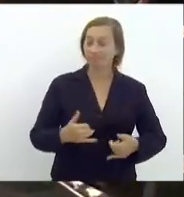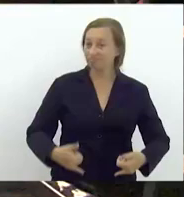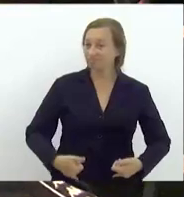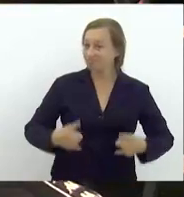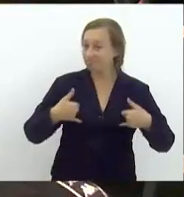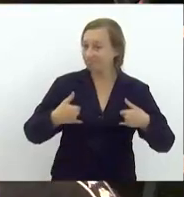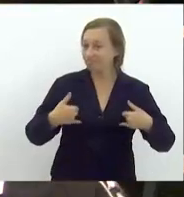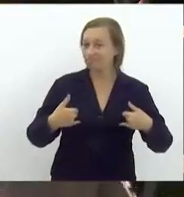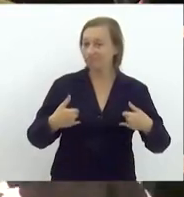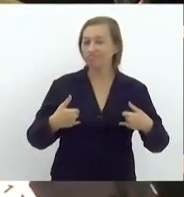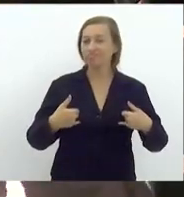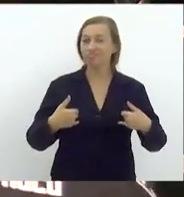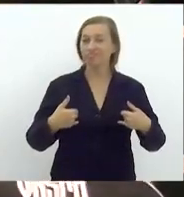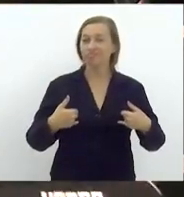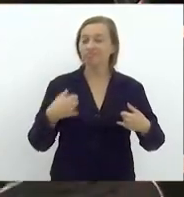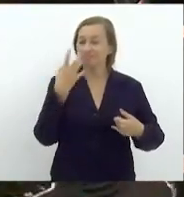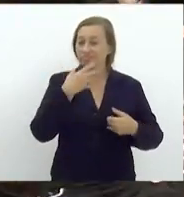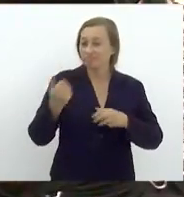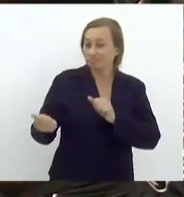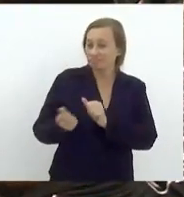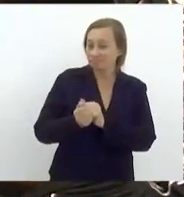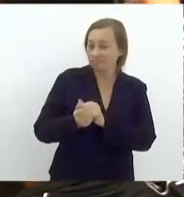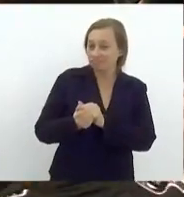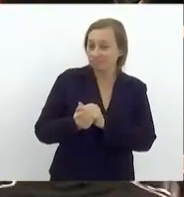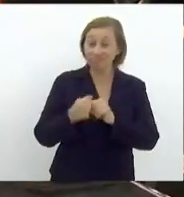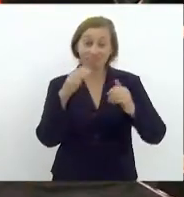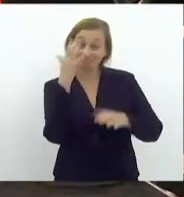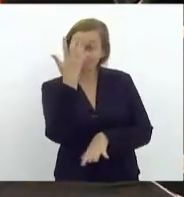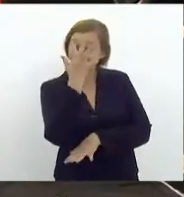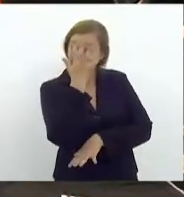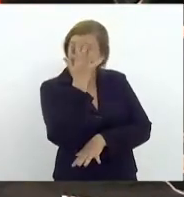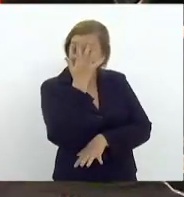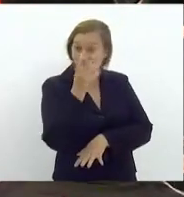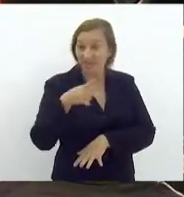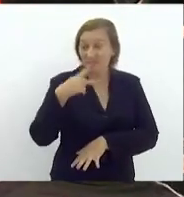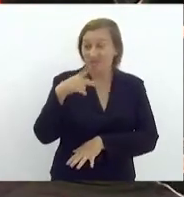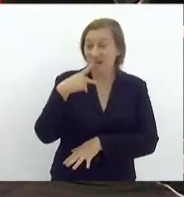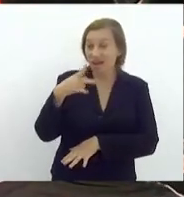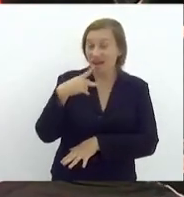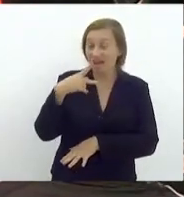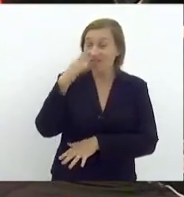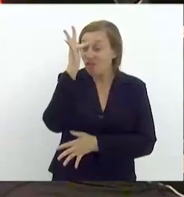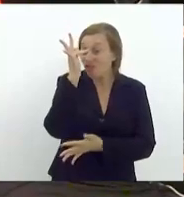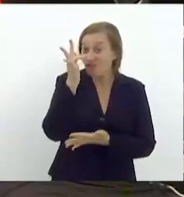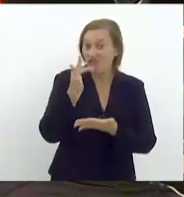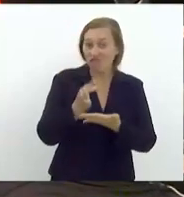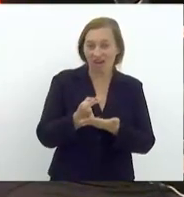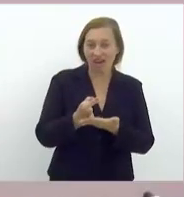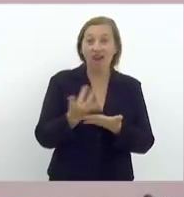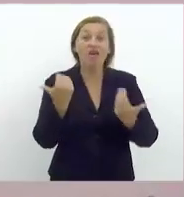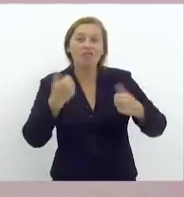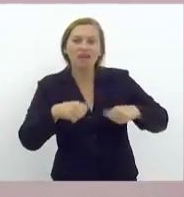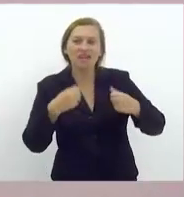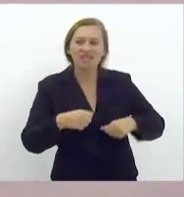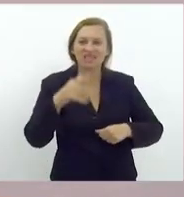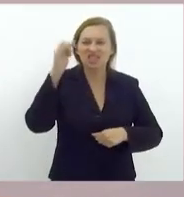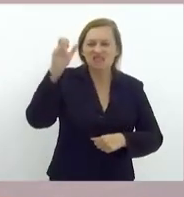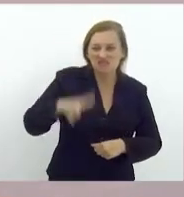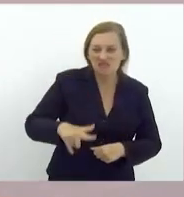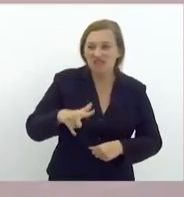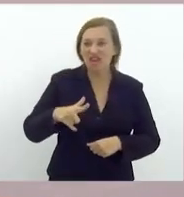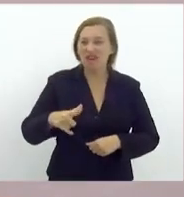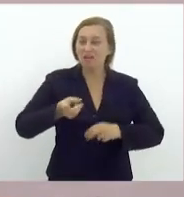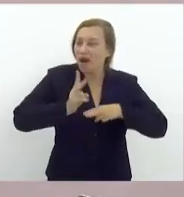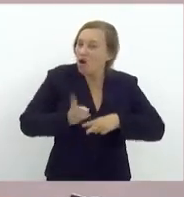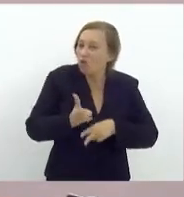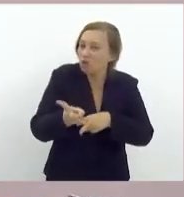de tentar com ele nesse carnaval falando sobre fé a gente precisa de fé para estar aqui para